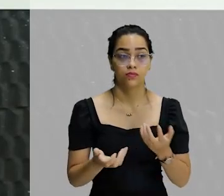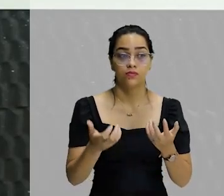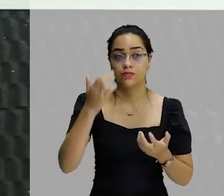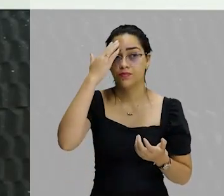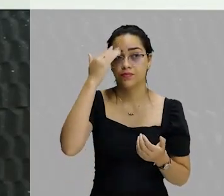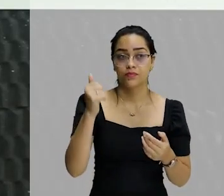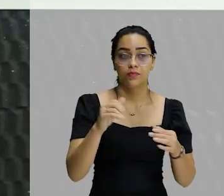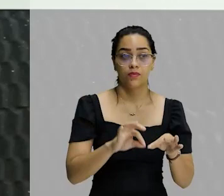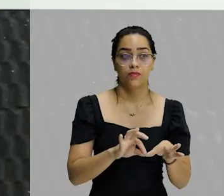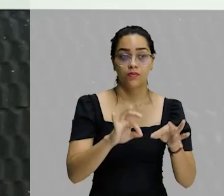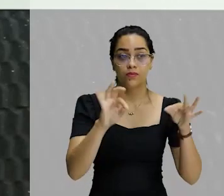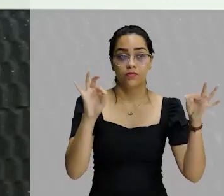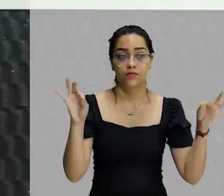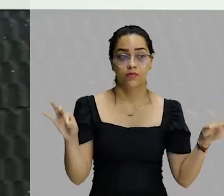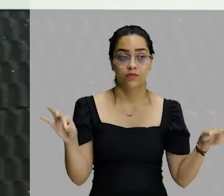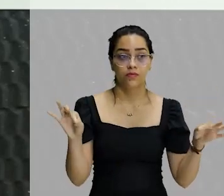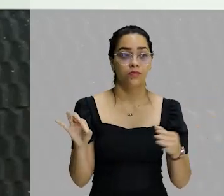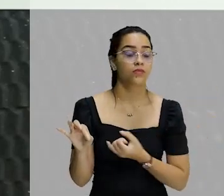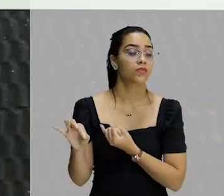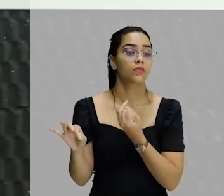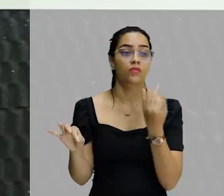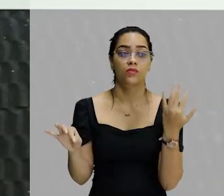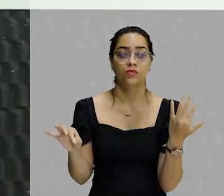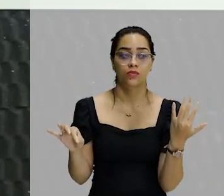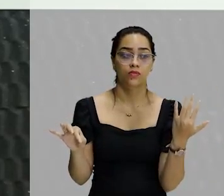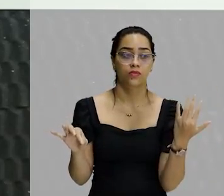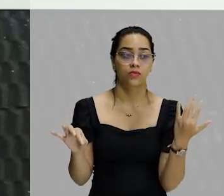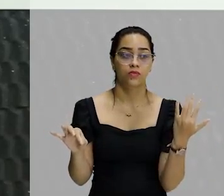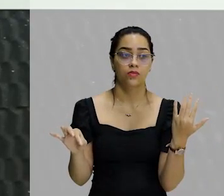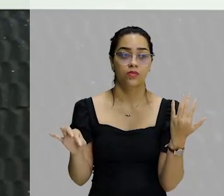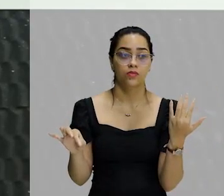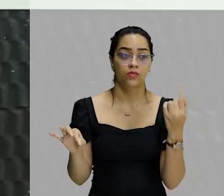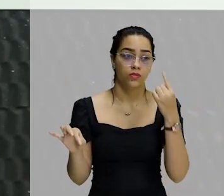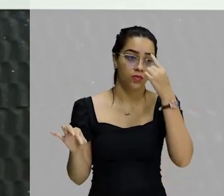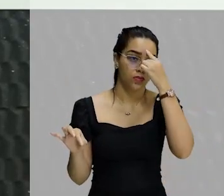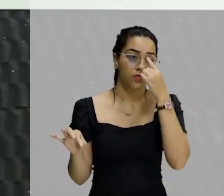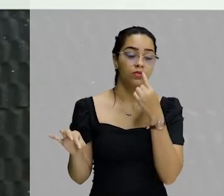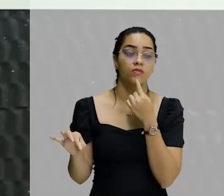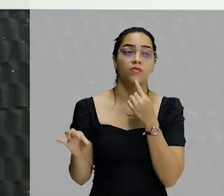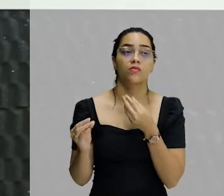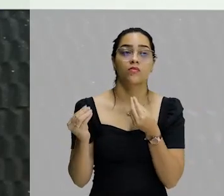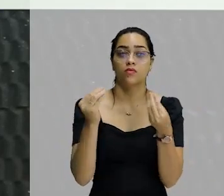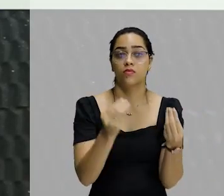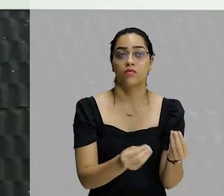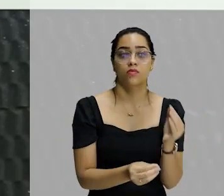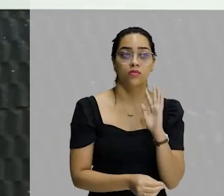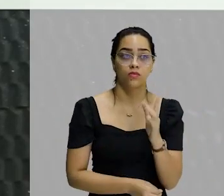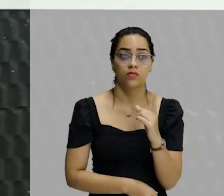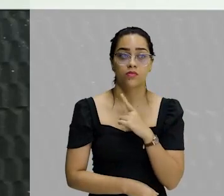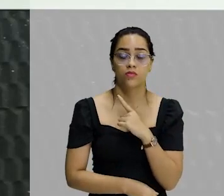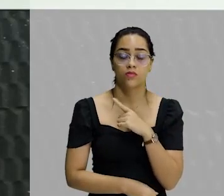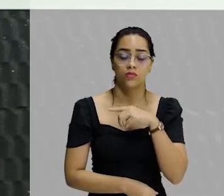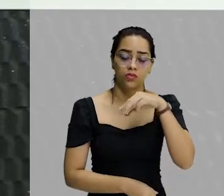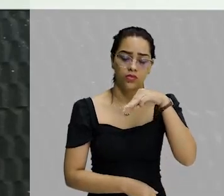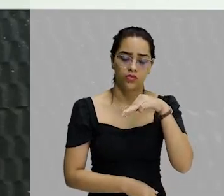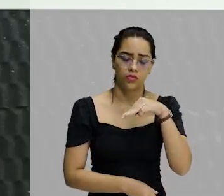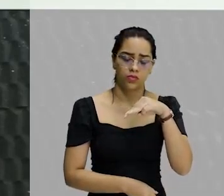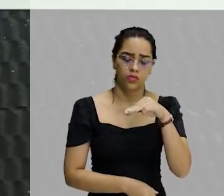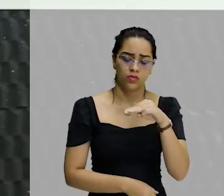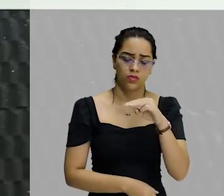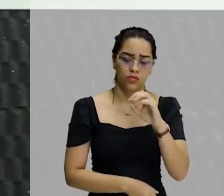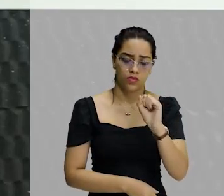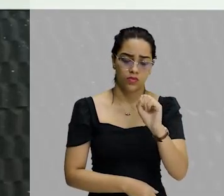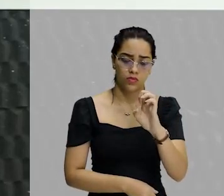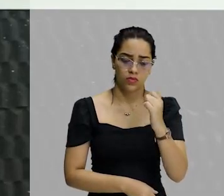saber essa distância bem aqui, ó. Quanto é que vale esse D aqui, ó. Tá uma figura aí que a gente colocou aqui quando falou de seção meridiana.